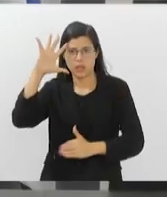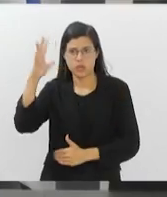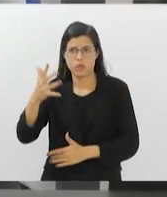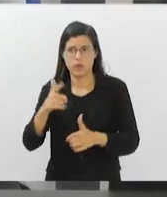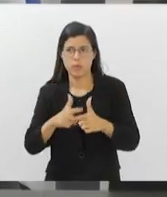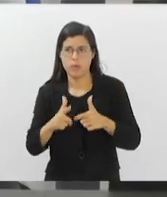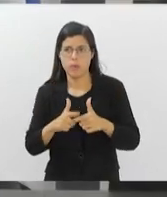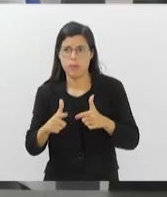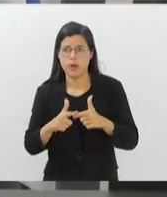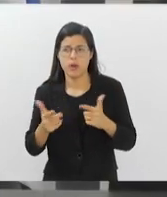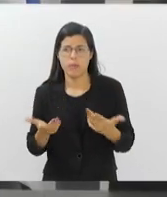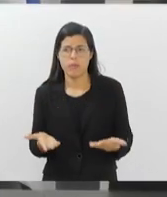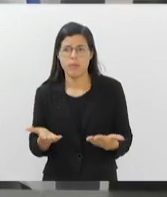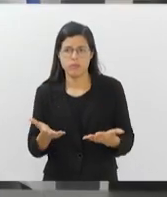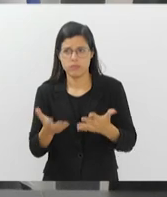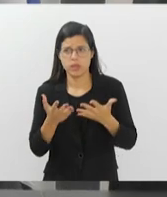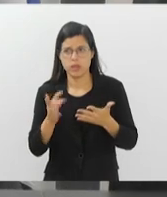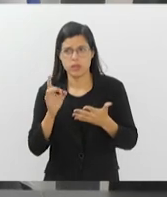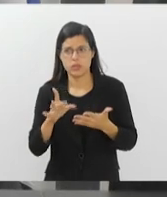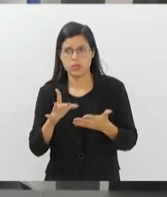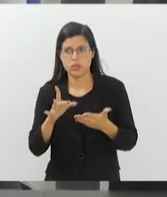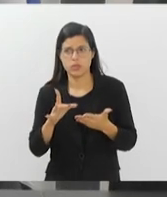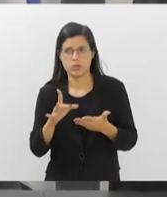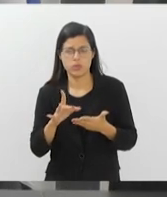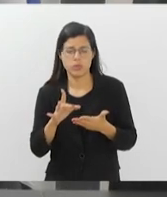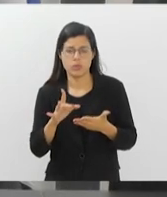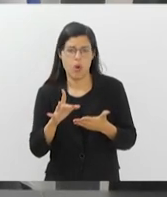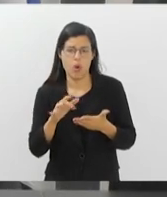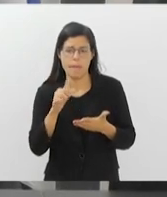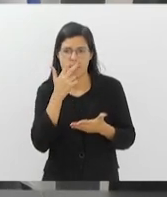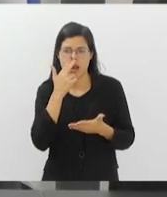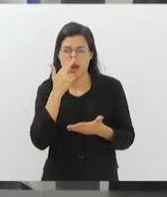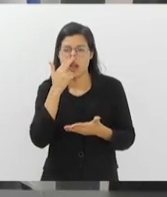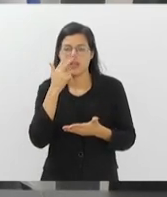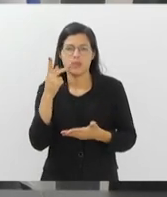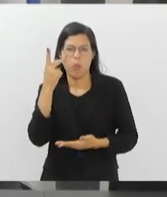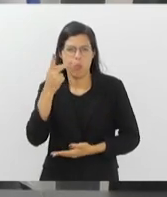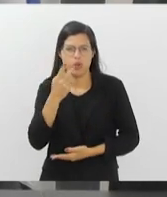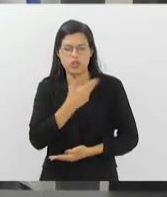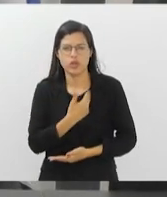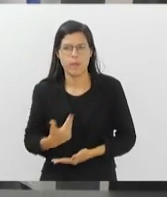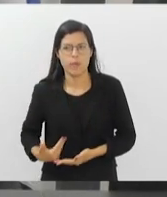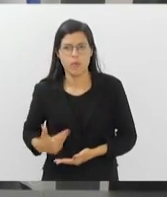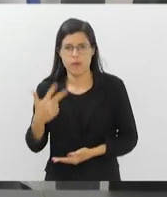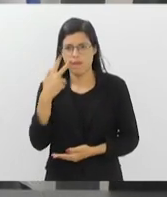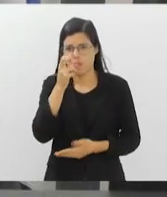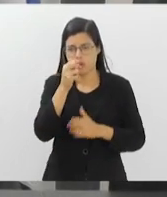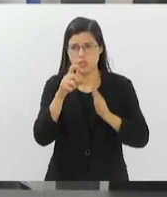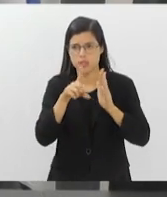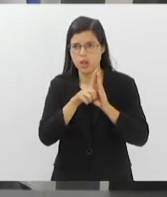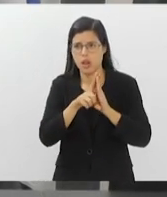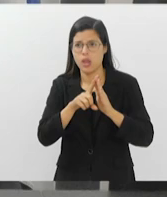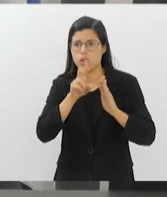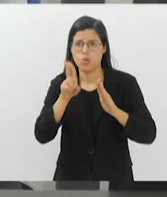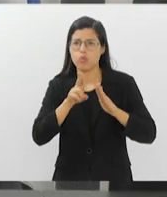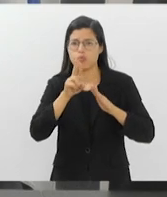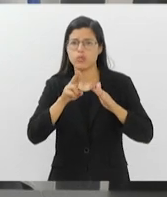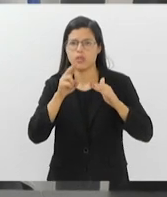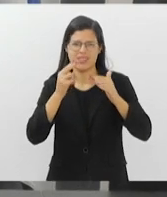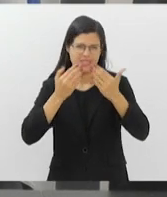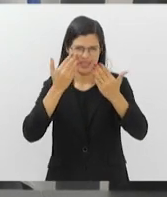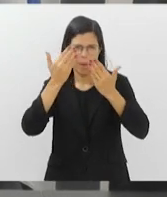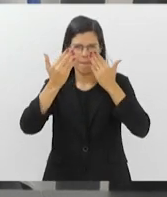só sacramentar uma política pública agora por força de lei. E ainda usando o paralelo da pirâmide, a metáfora da pirâmide